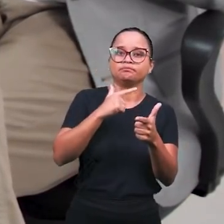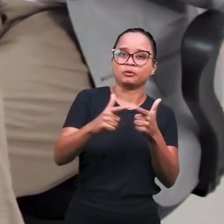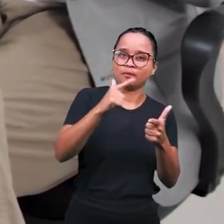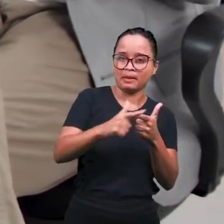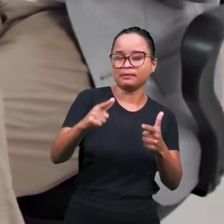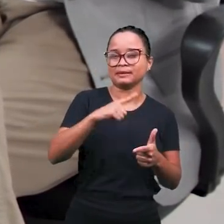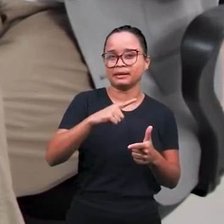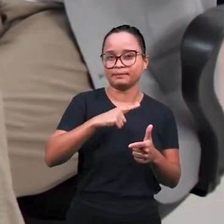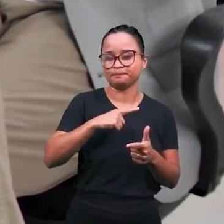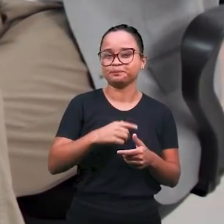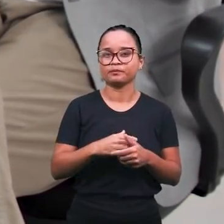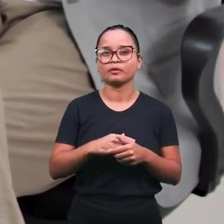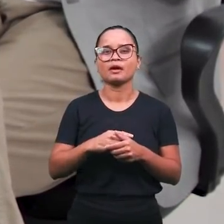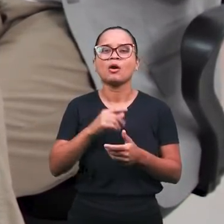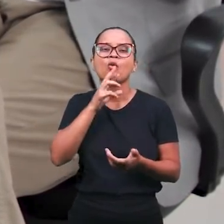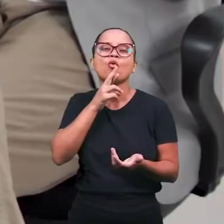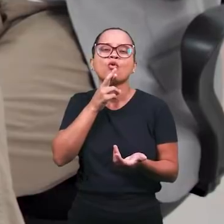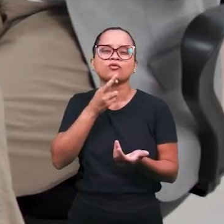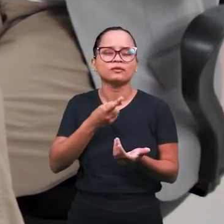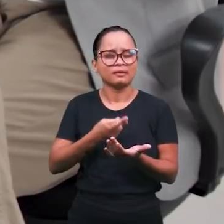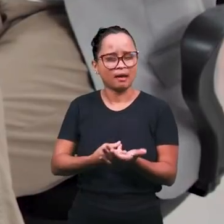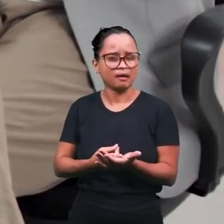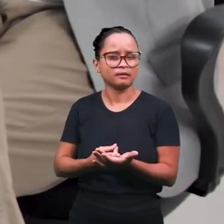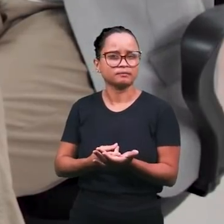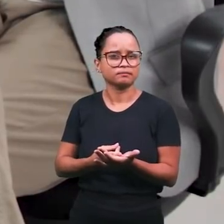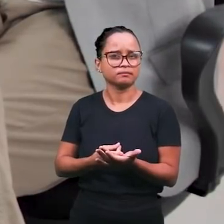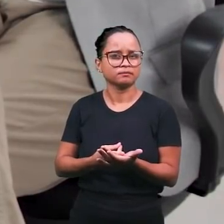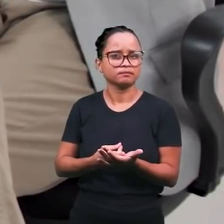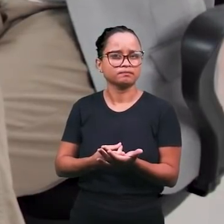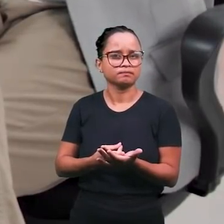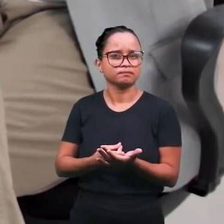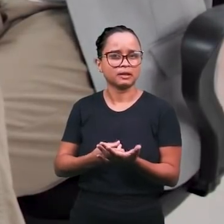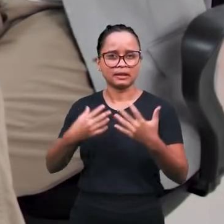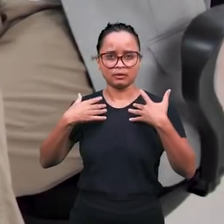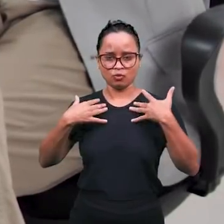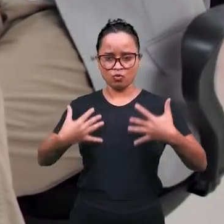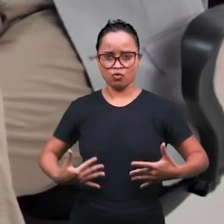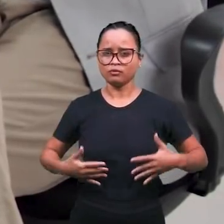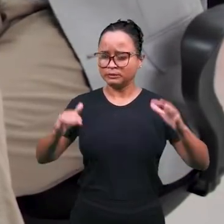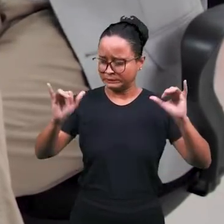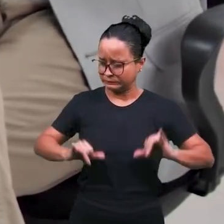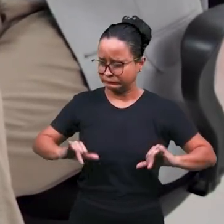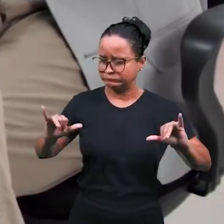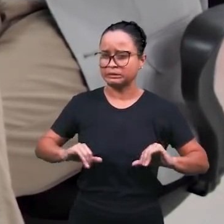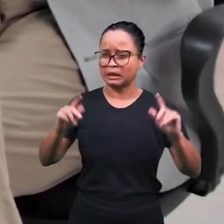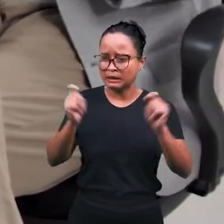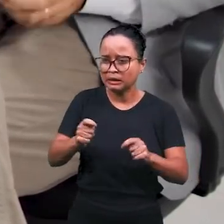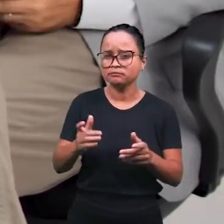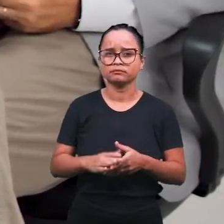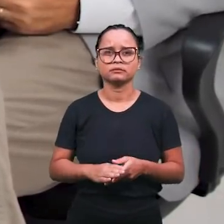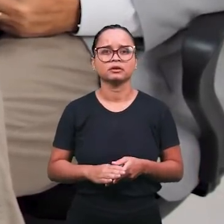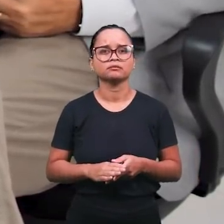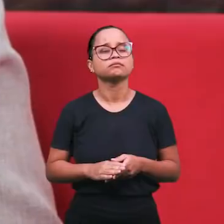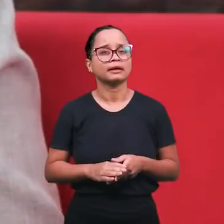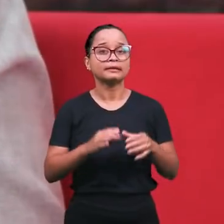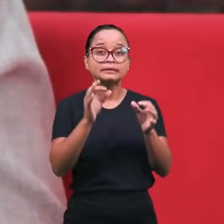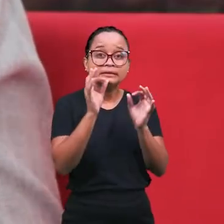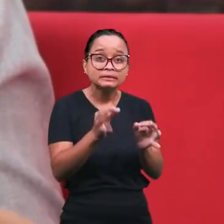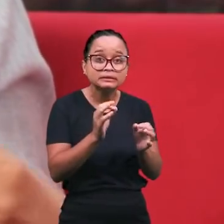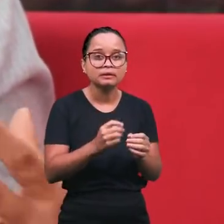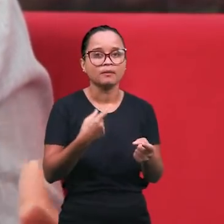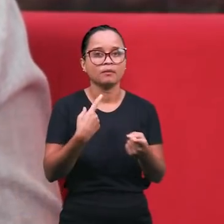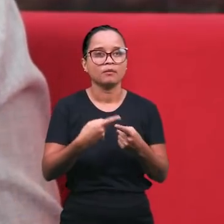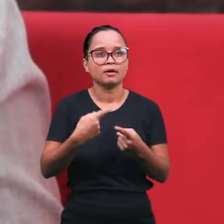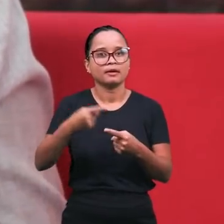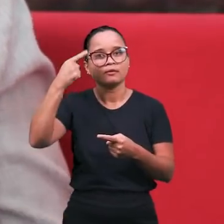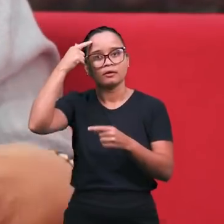atingida, pode resultar no sofrimento físico, no sofrimento do corpo? Com certeza. Você tem